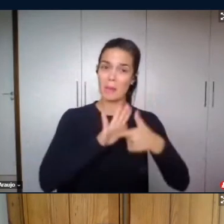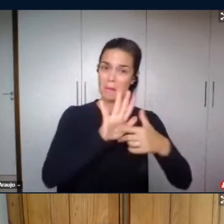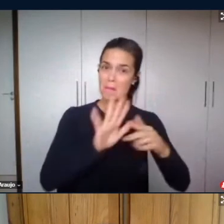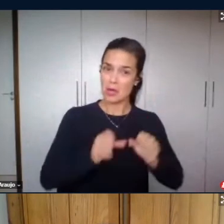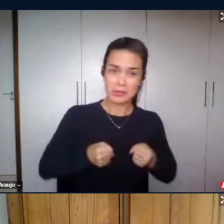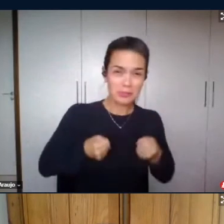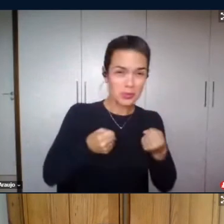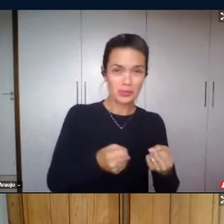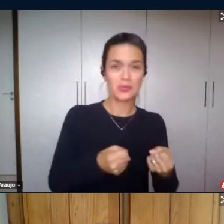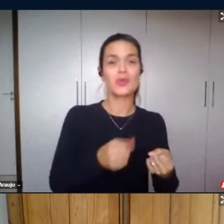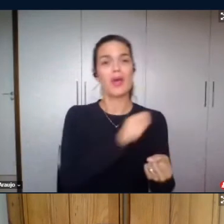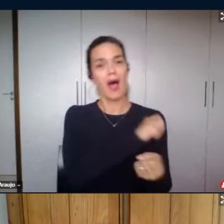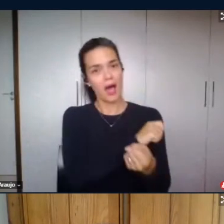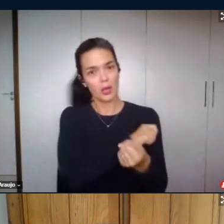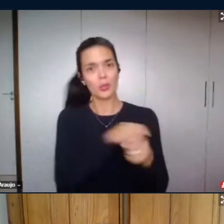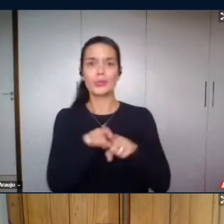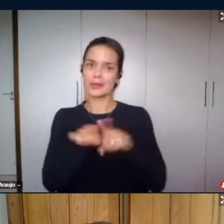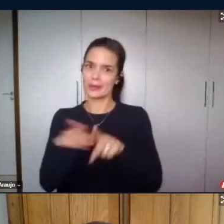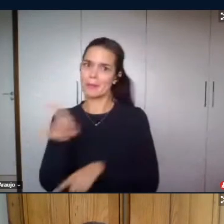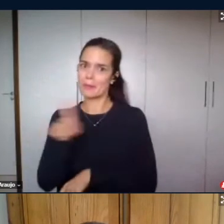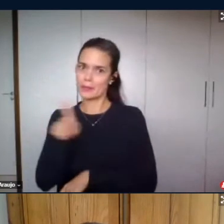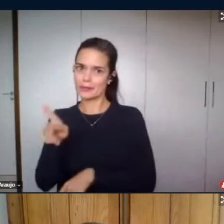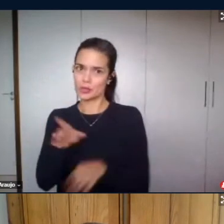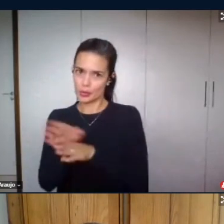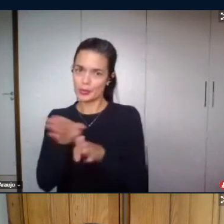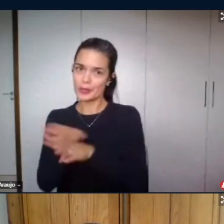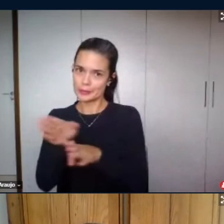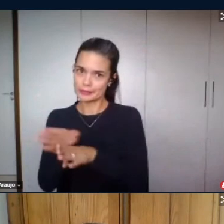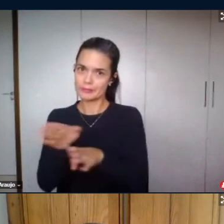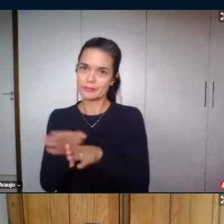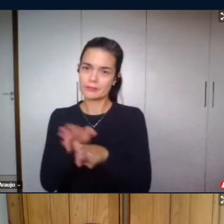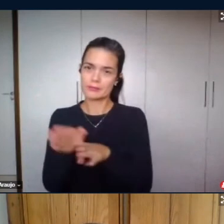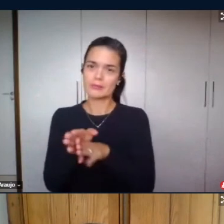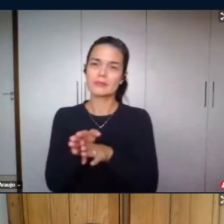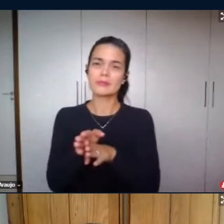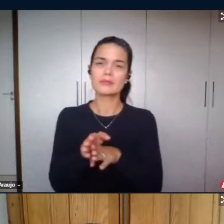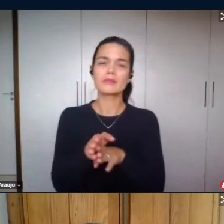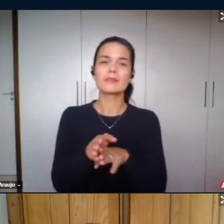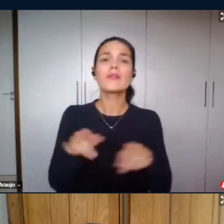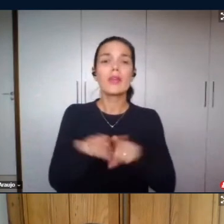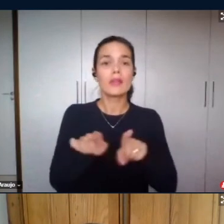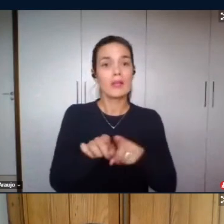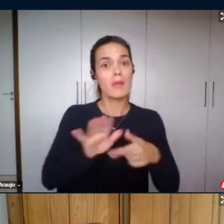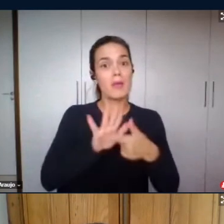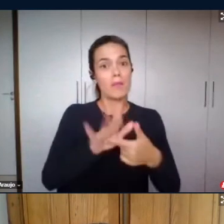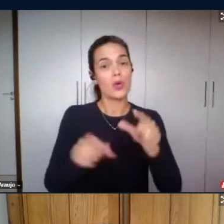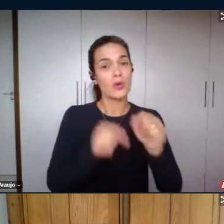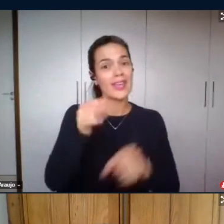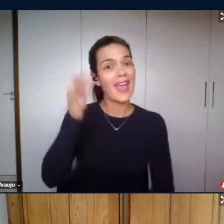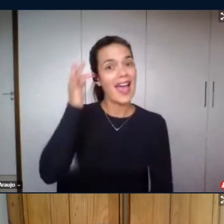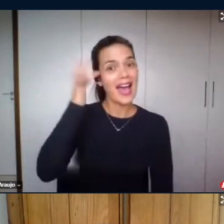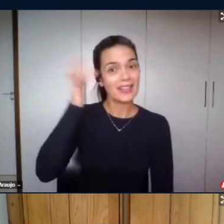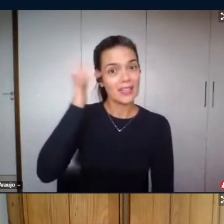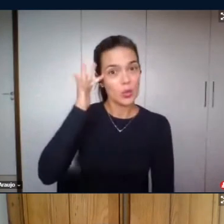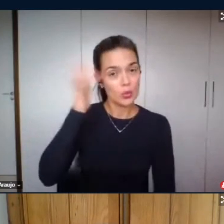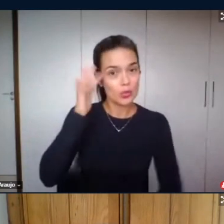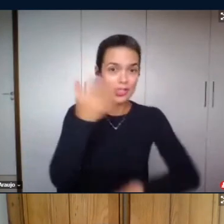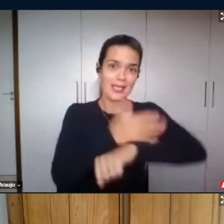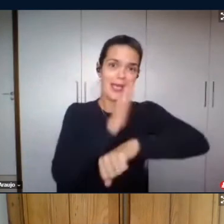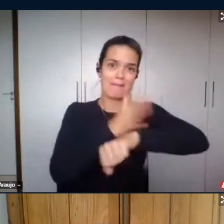notável, além de constatar-se o desenvolvimento teórico e prático da lexicologia,